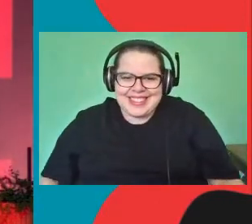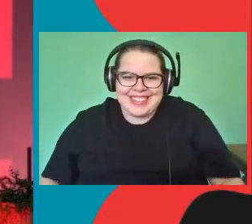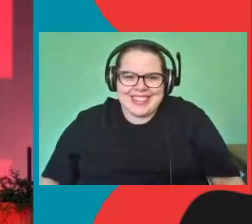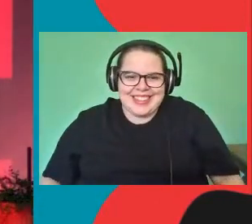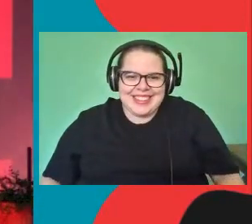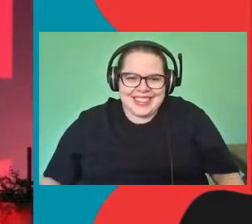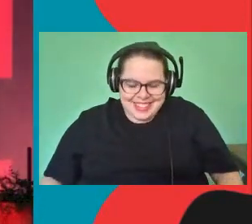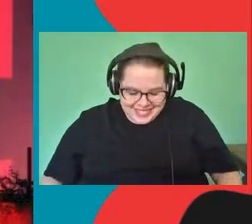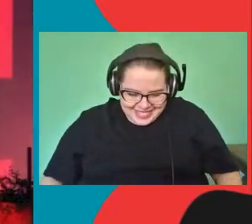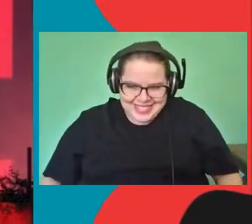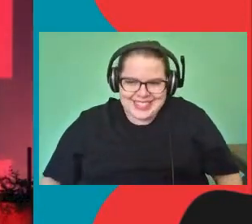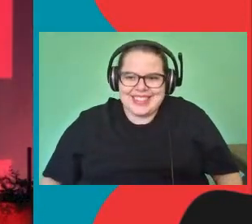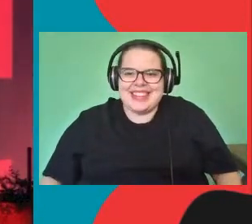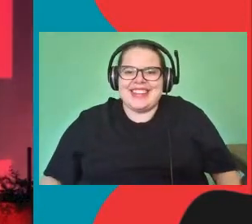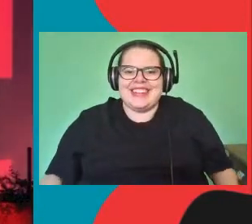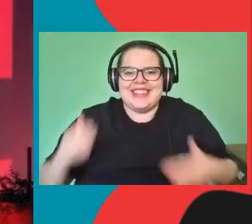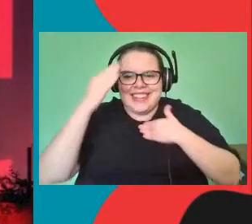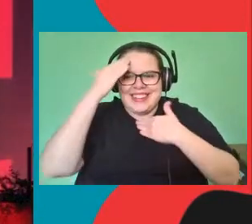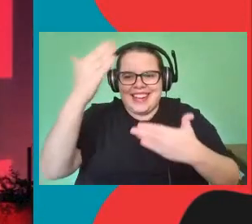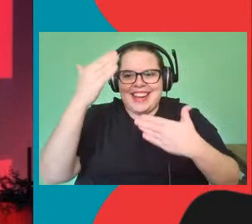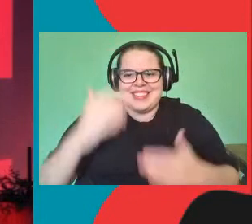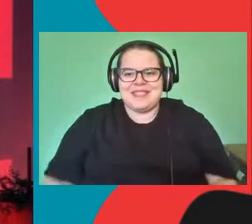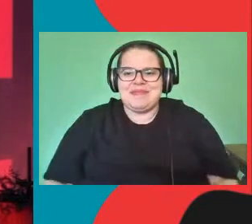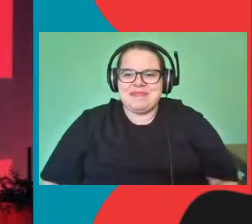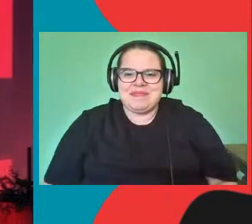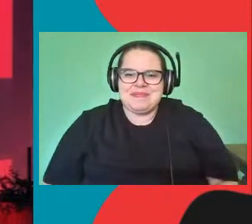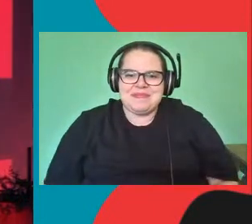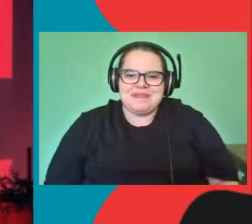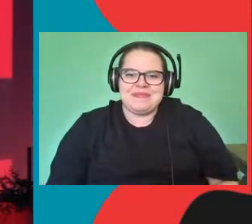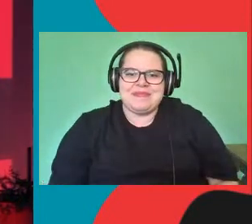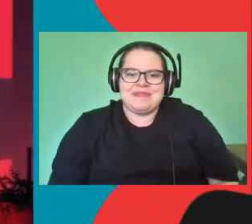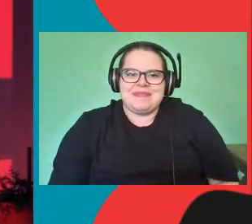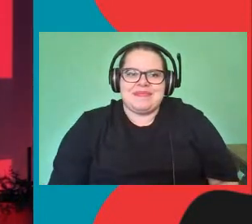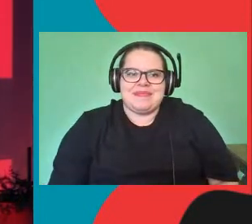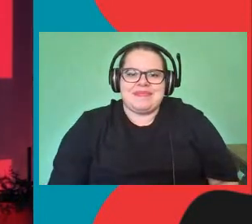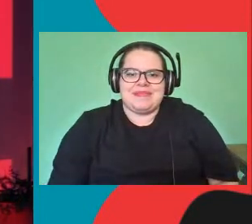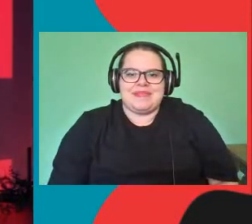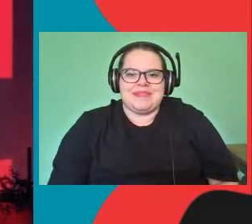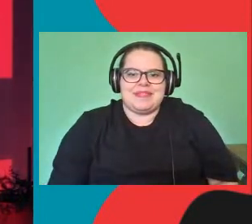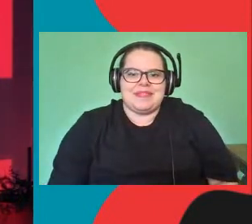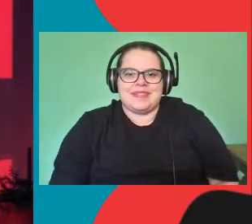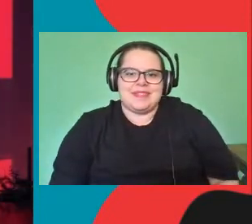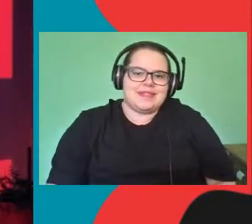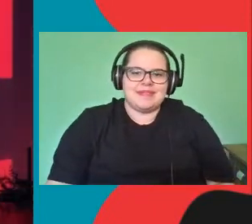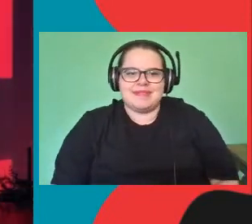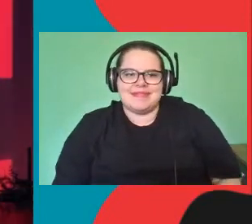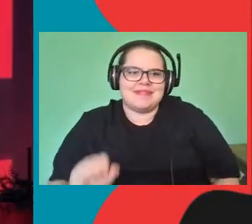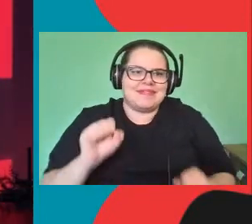Anything for me. Who in the world, girl? So-